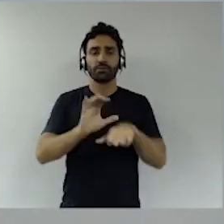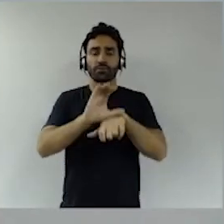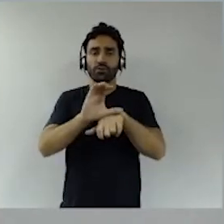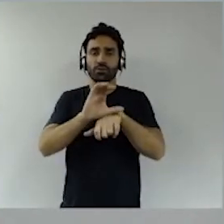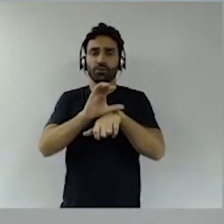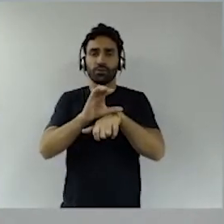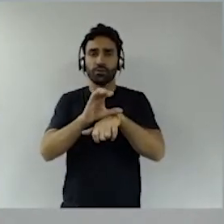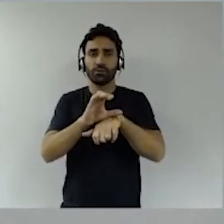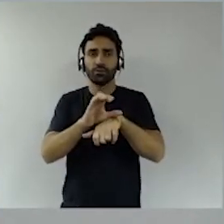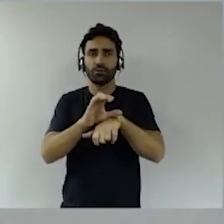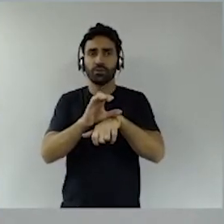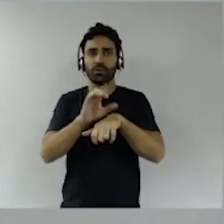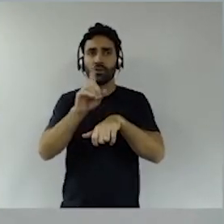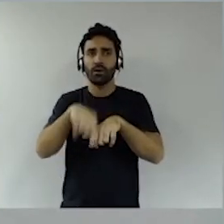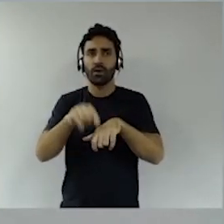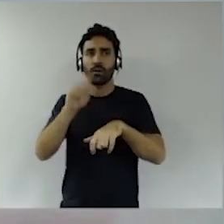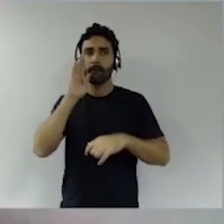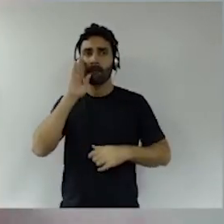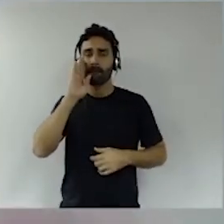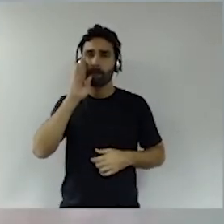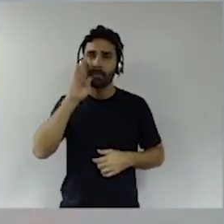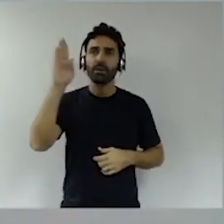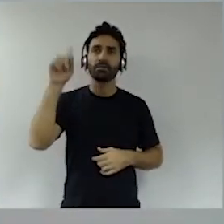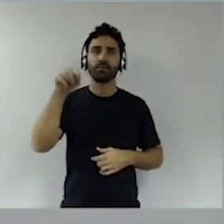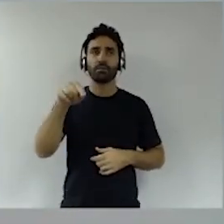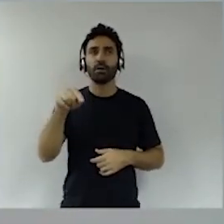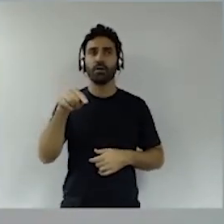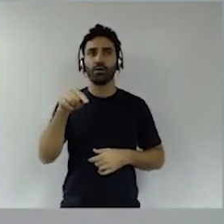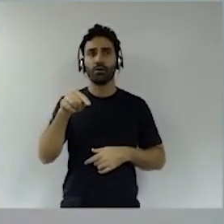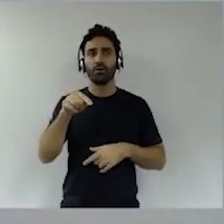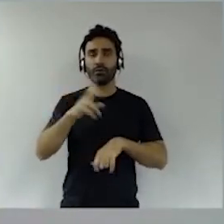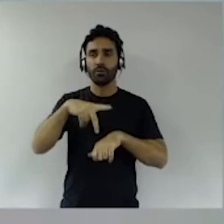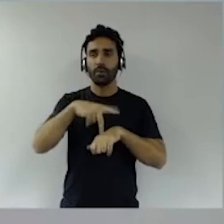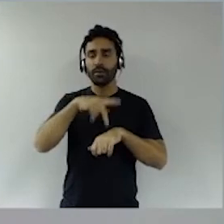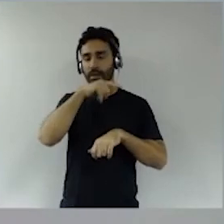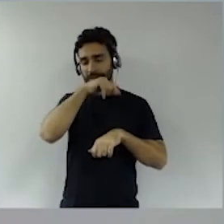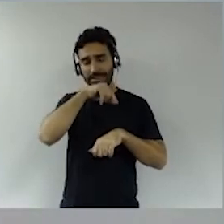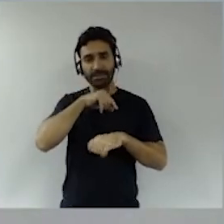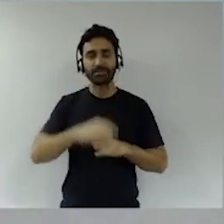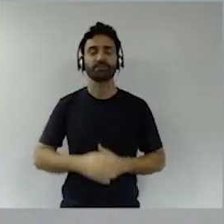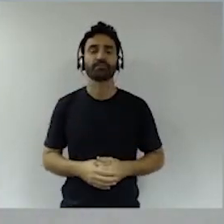Constituição é a pedra fundamental do Estado brasileiro.